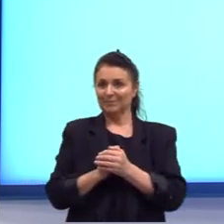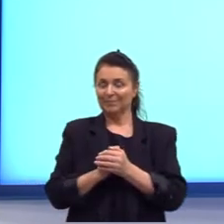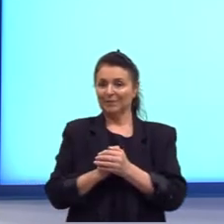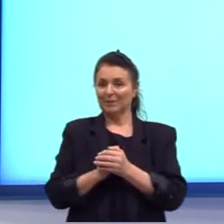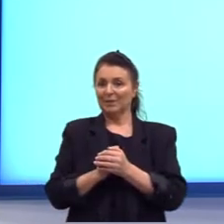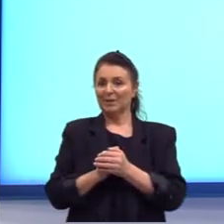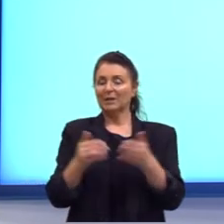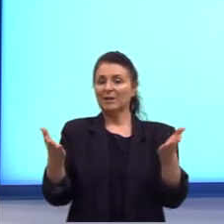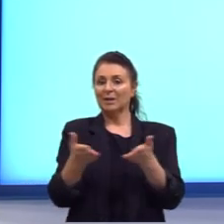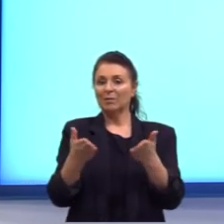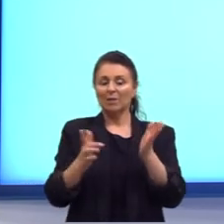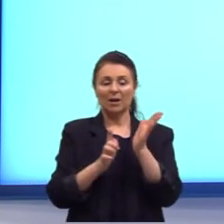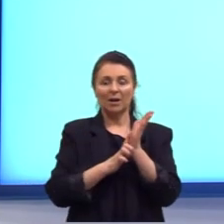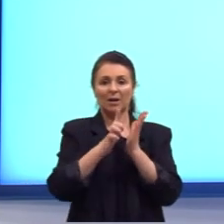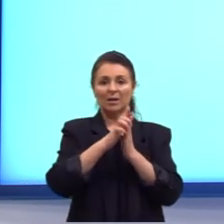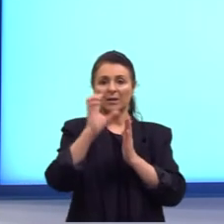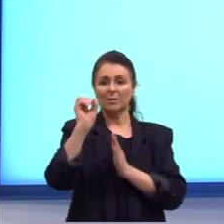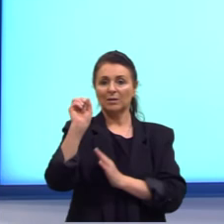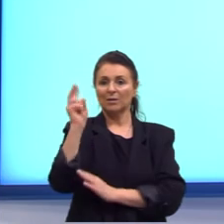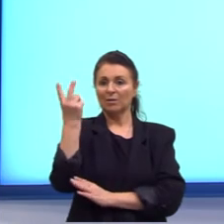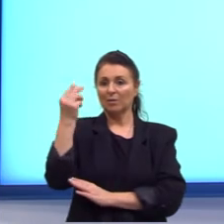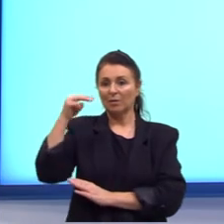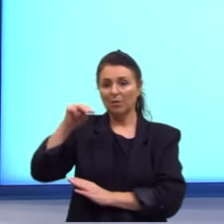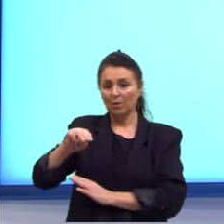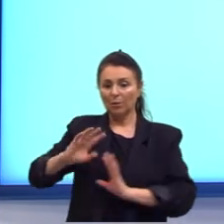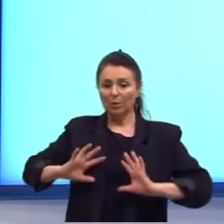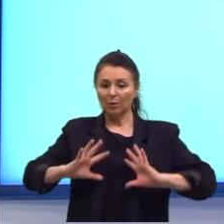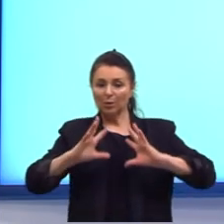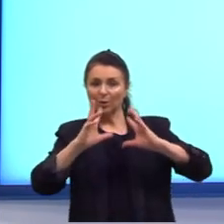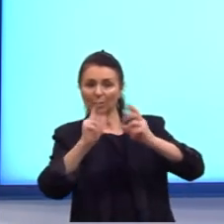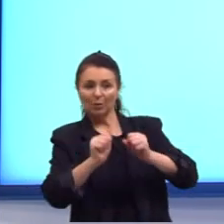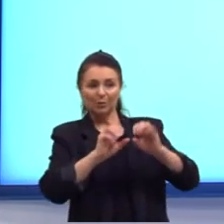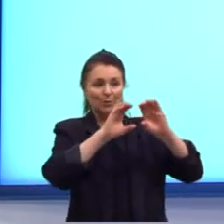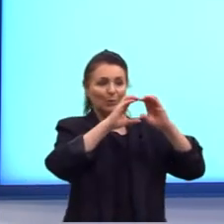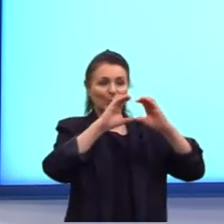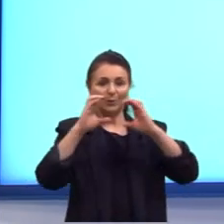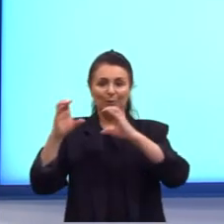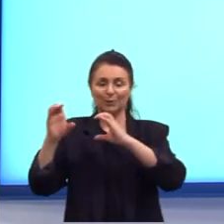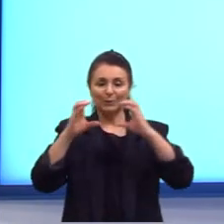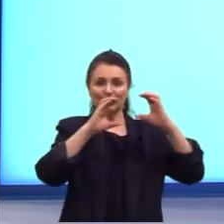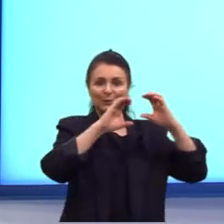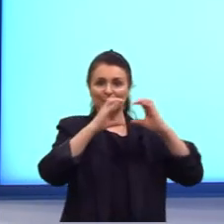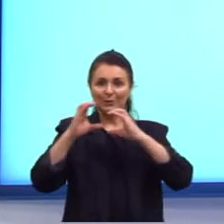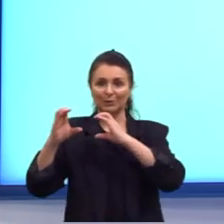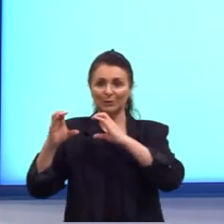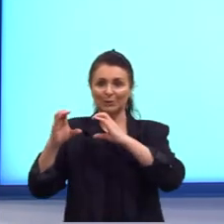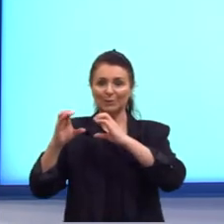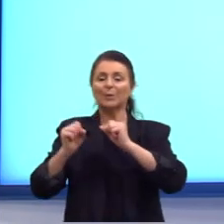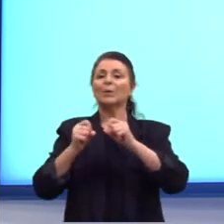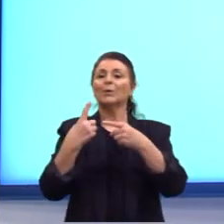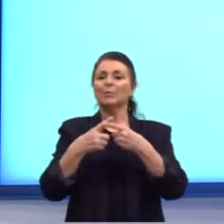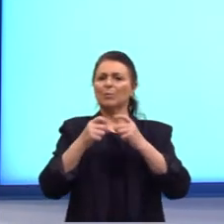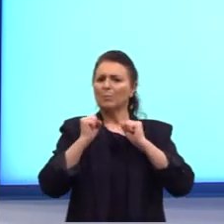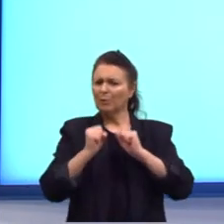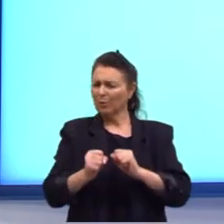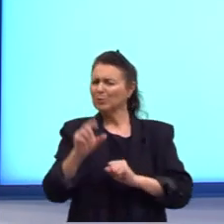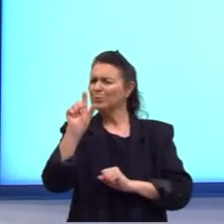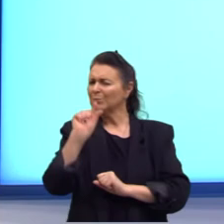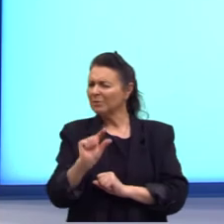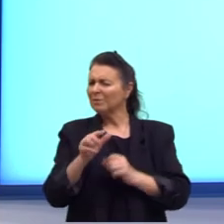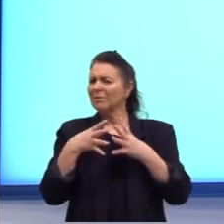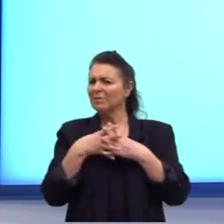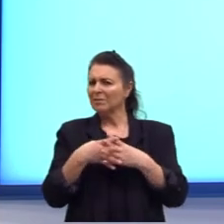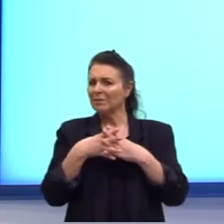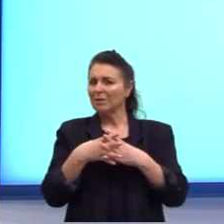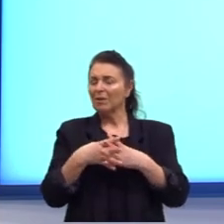ó e aqui né a lei de ontem um aplicada a todo o circuito aqui pode ter dado uma confundida